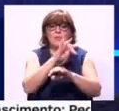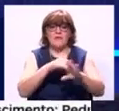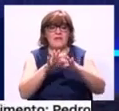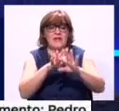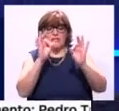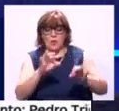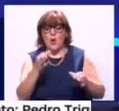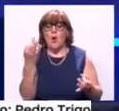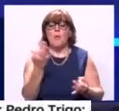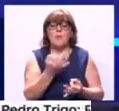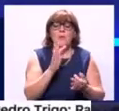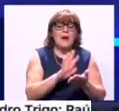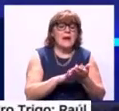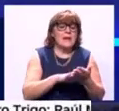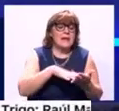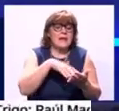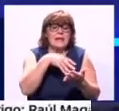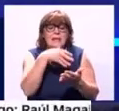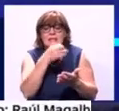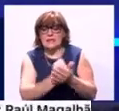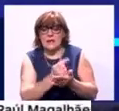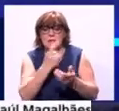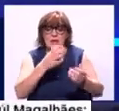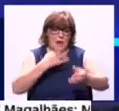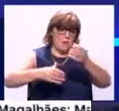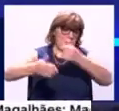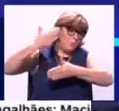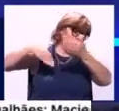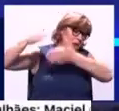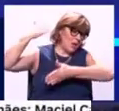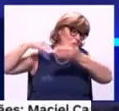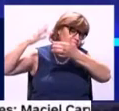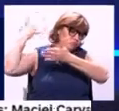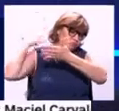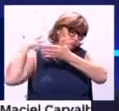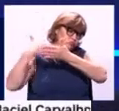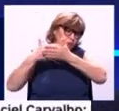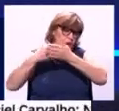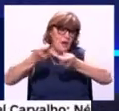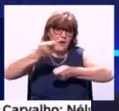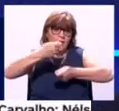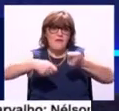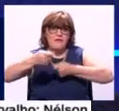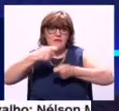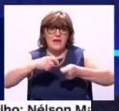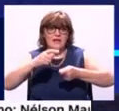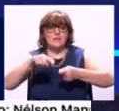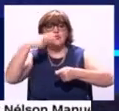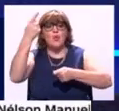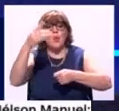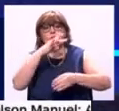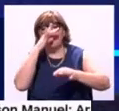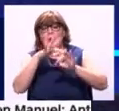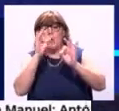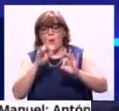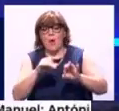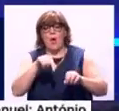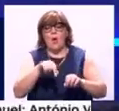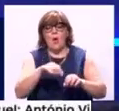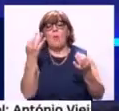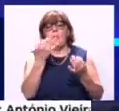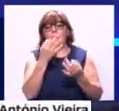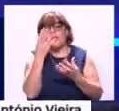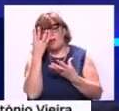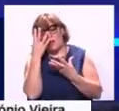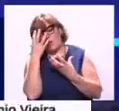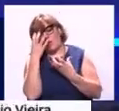O Porto foi sempre... O Porto tem um passado. Só que os clubes, a nível de venda, começaram a fazer o mesmo. Repare, o Porto adormeceu. É por isso que eu